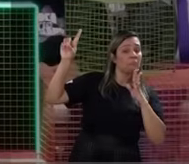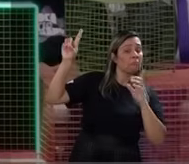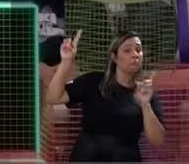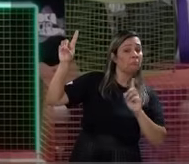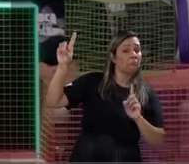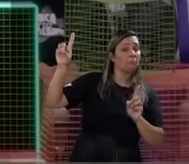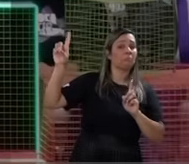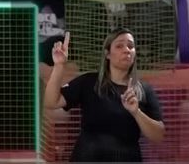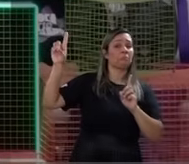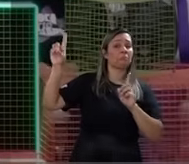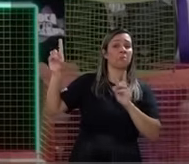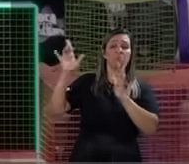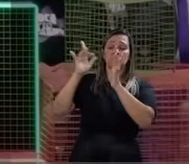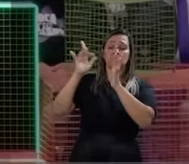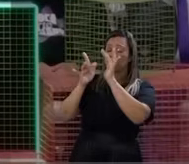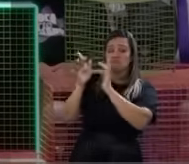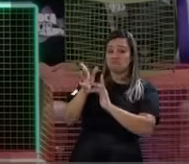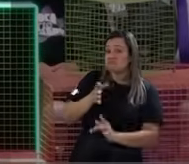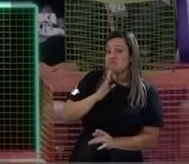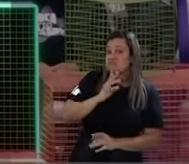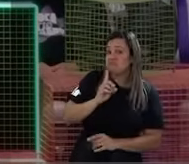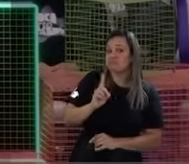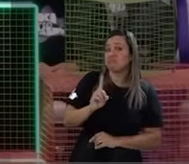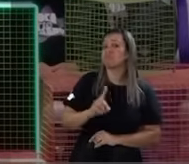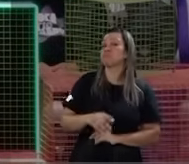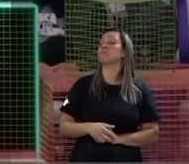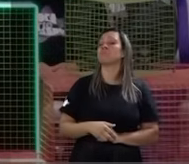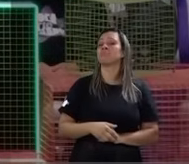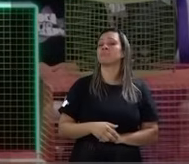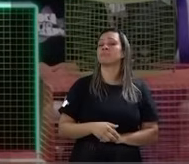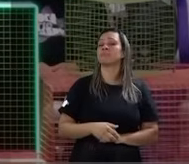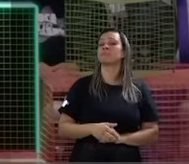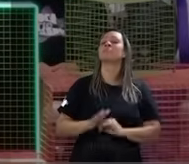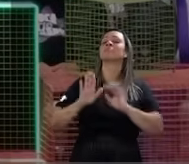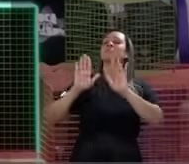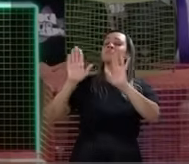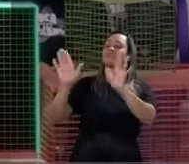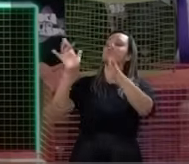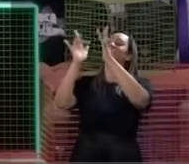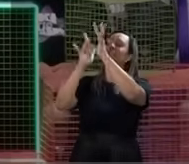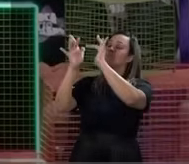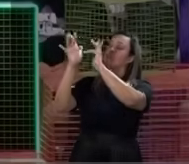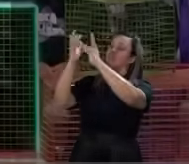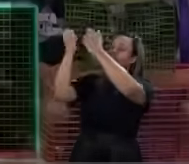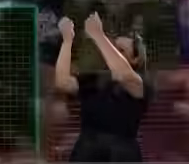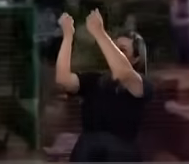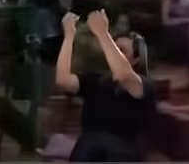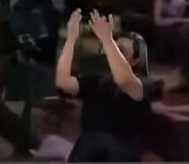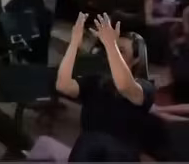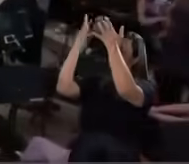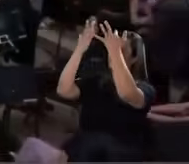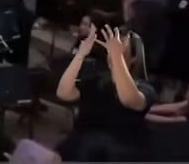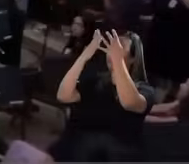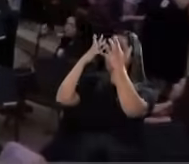não tinha Deus, não tinha Jesus, mas ele